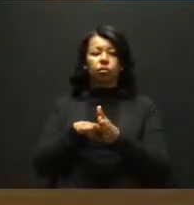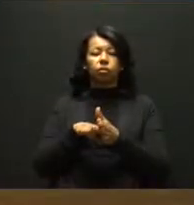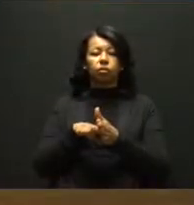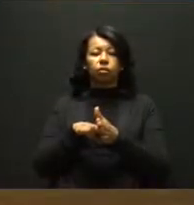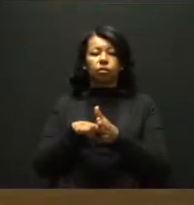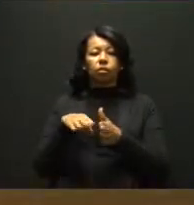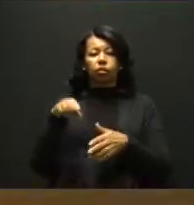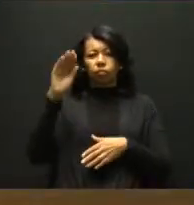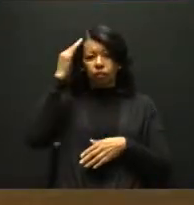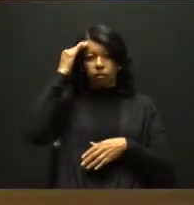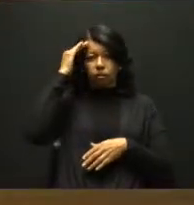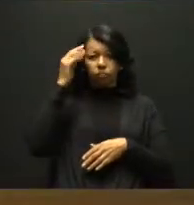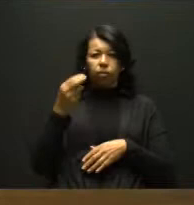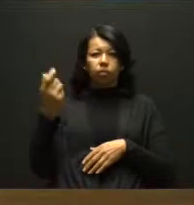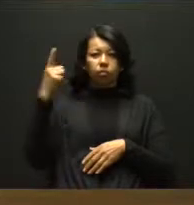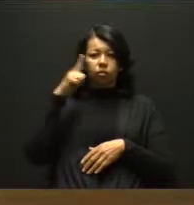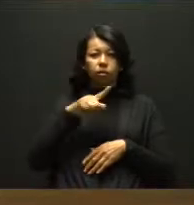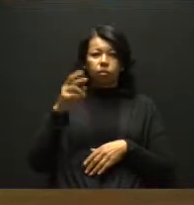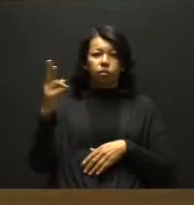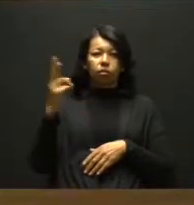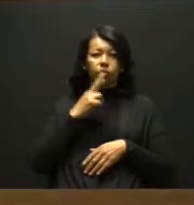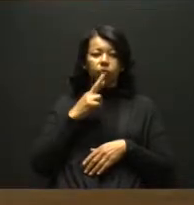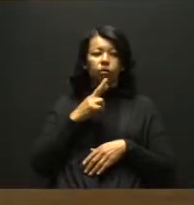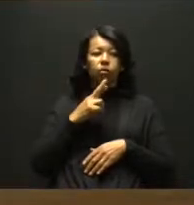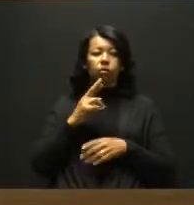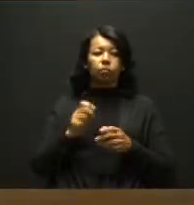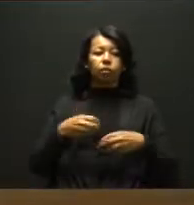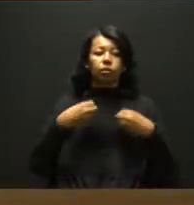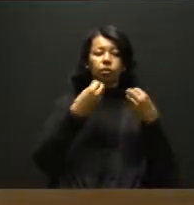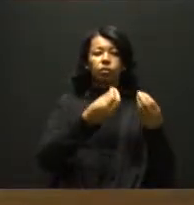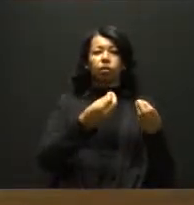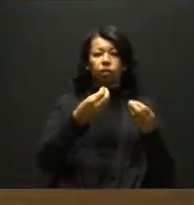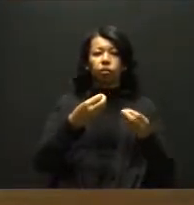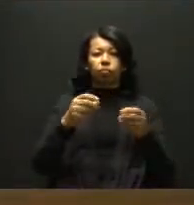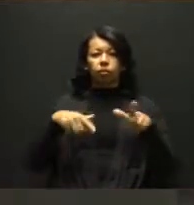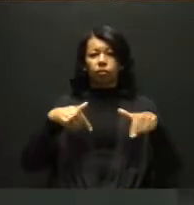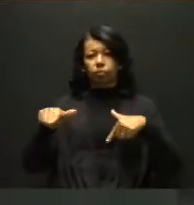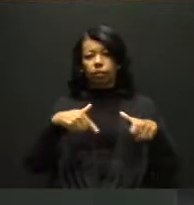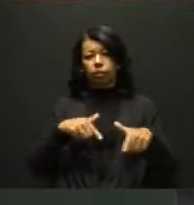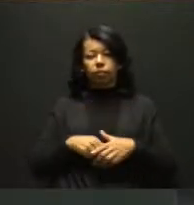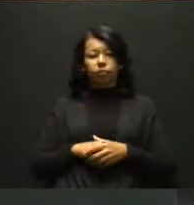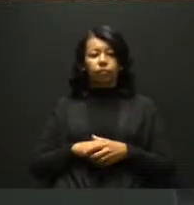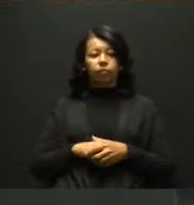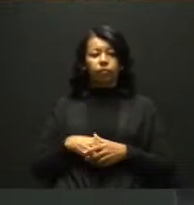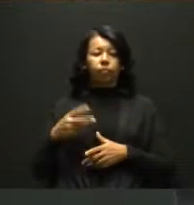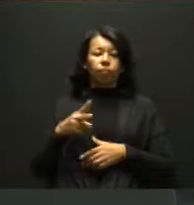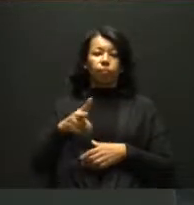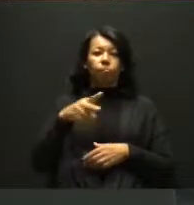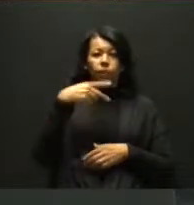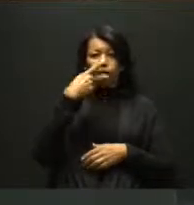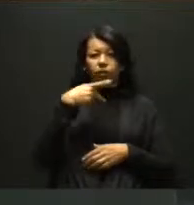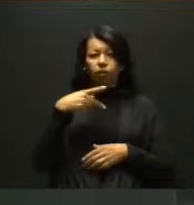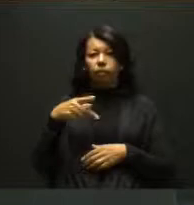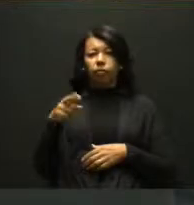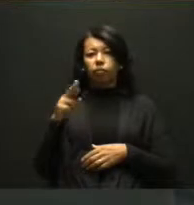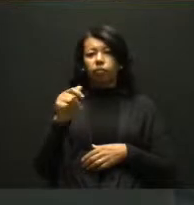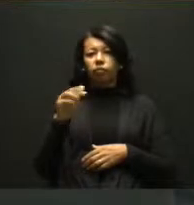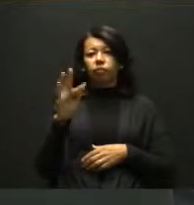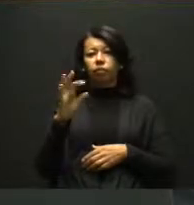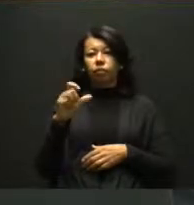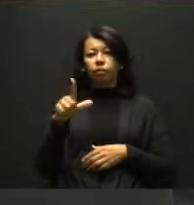consiga essa resposta para que possamos dar em definitivo para o trabalhador continua em discussão com a palavra o vereador rafael tocou